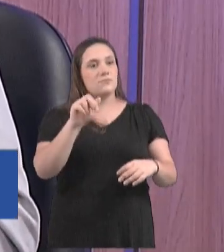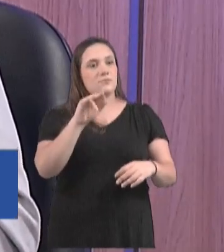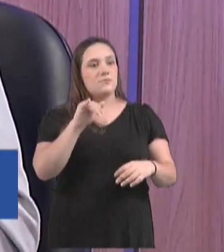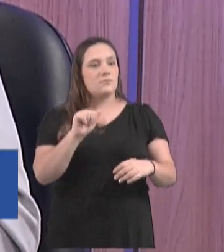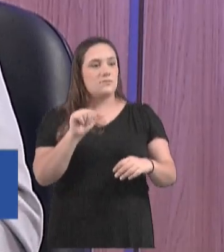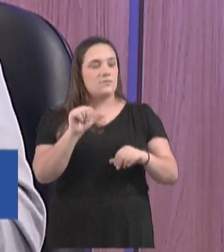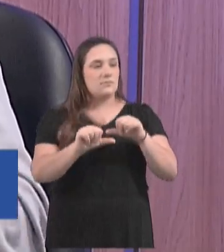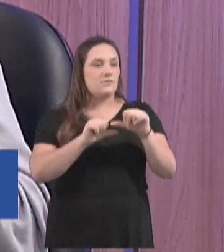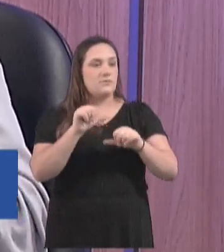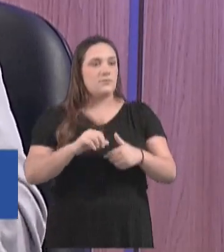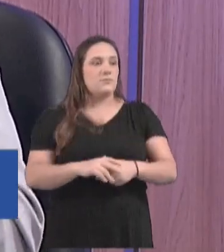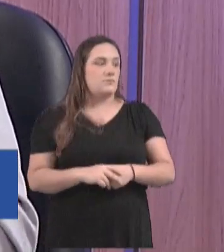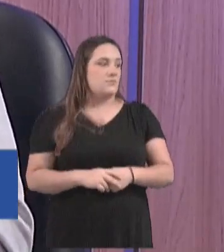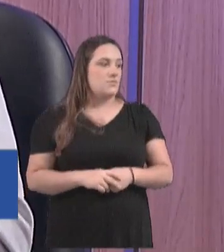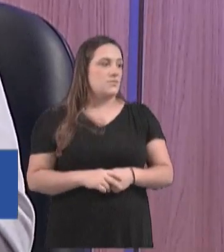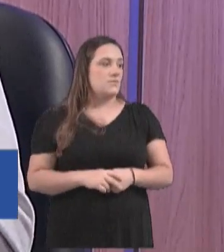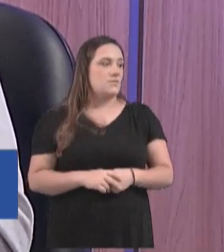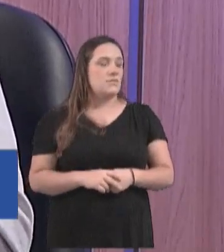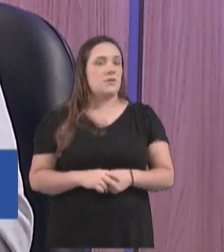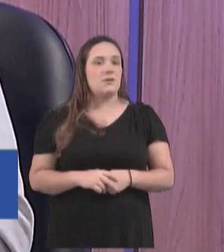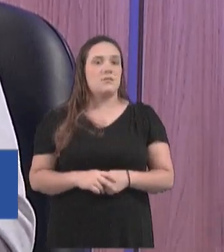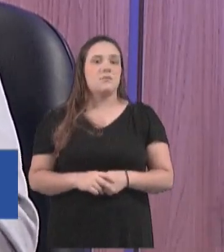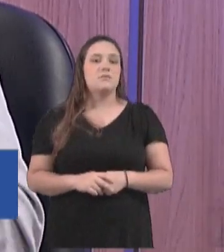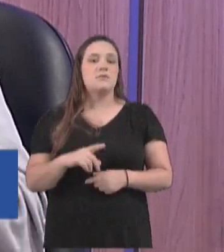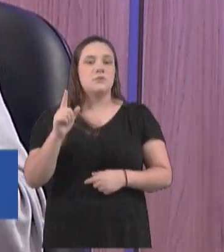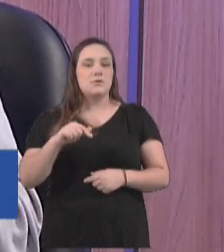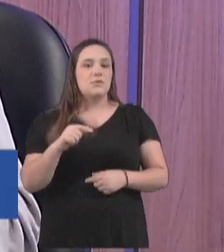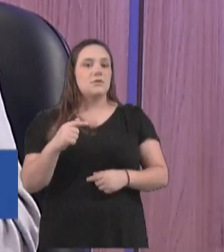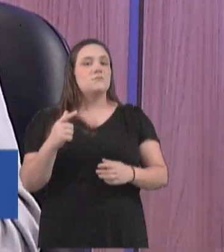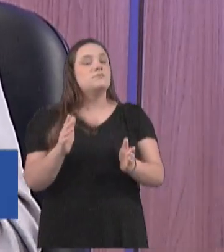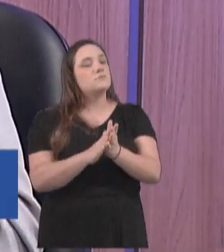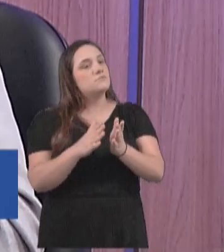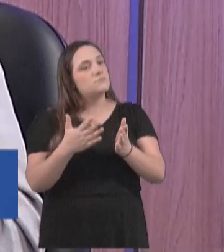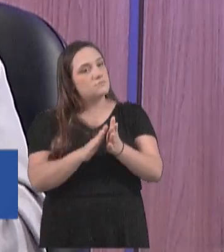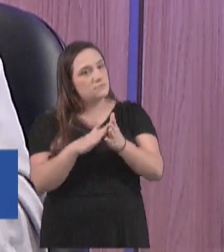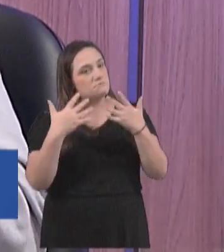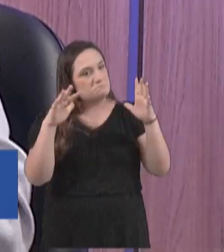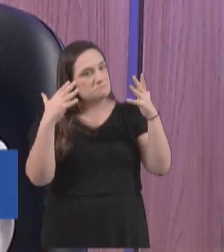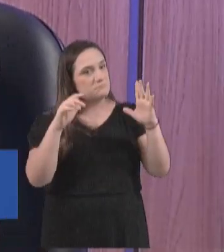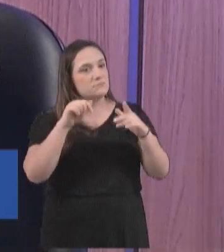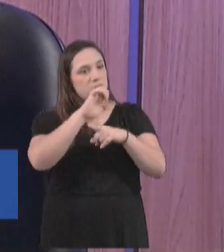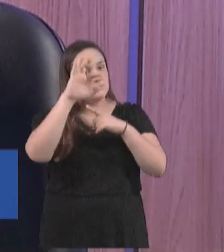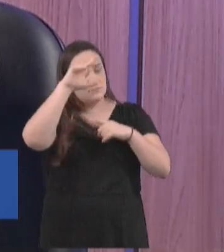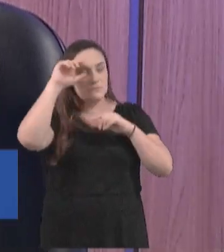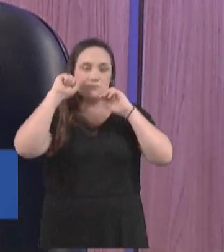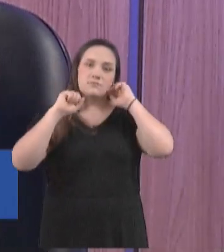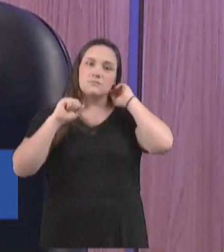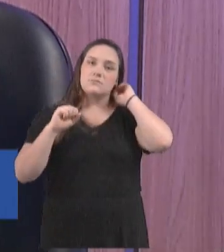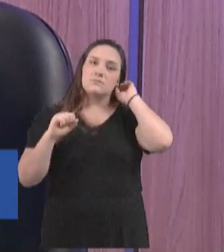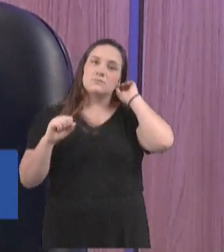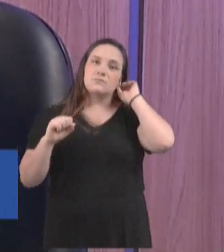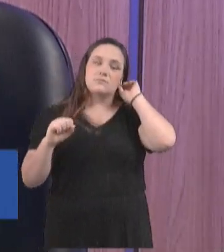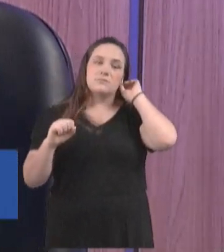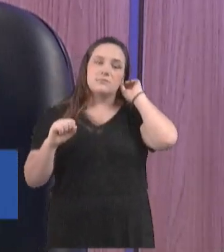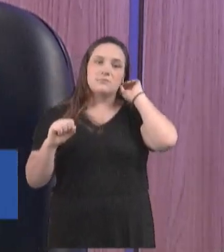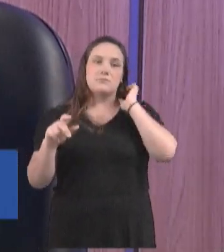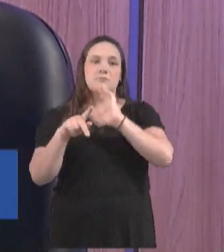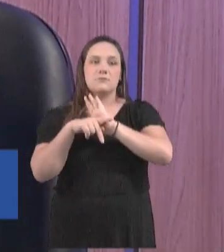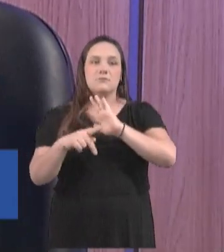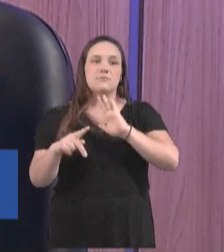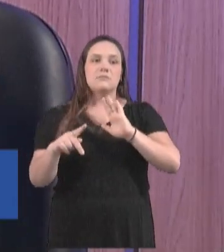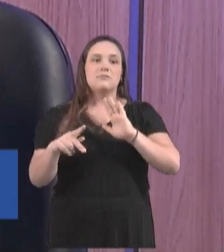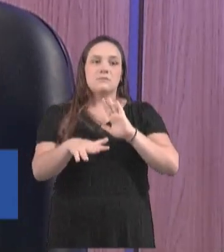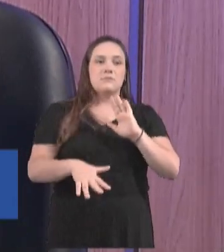a Rádio Alemes nessa transmissão nacional, a ministra Marina Silva elogiou as iniciativas aqui de Mato Grosso do Sul com relação à